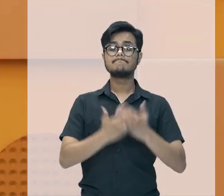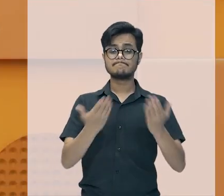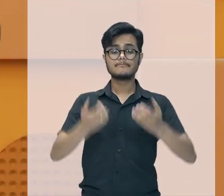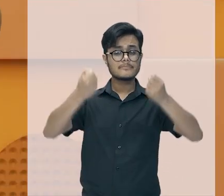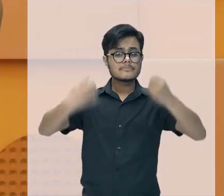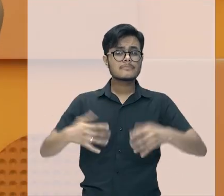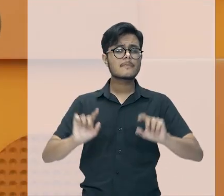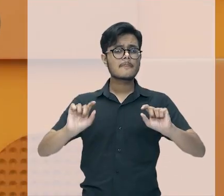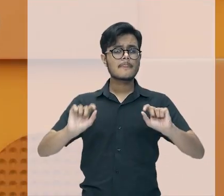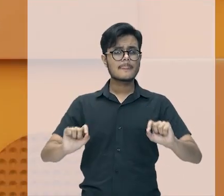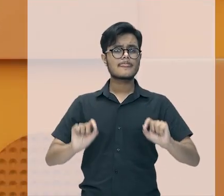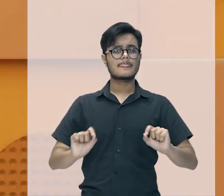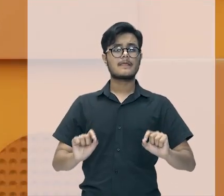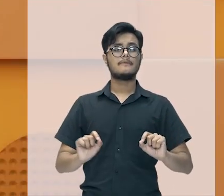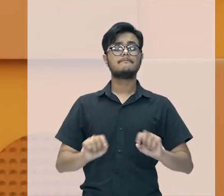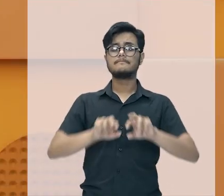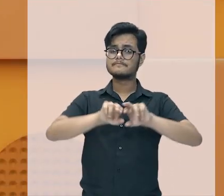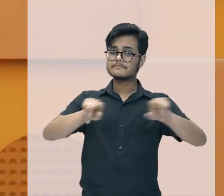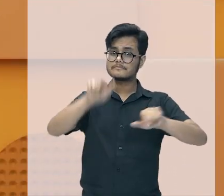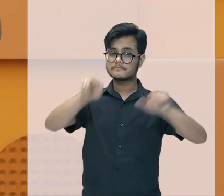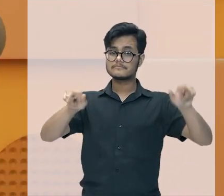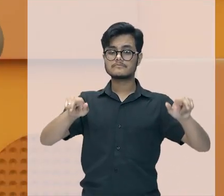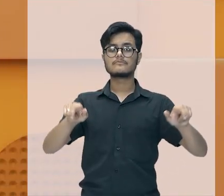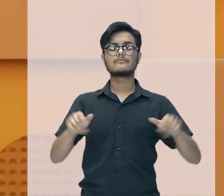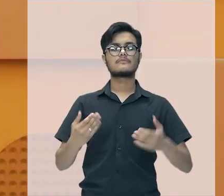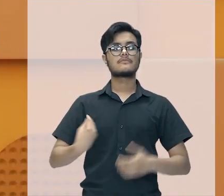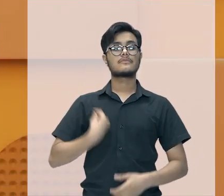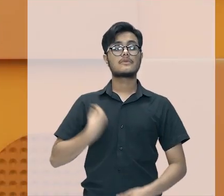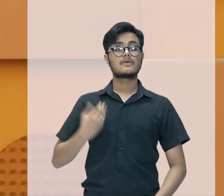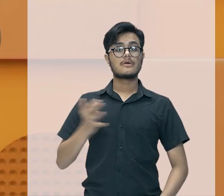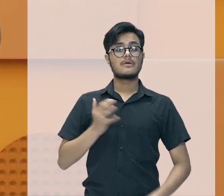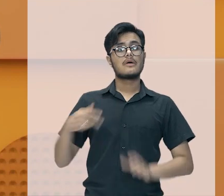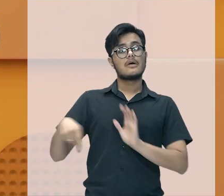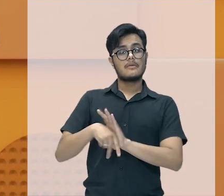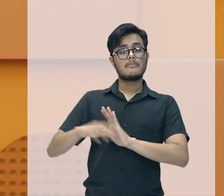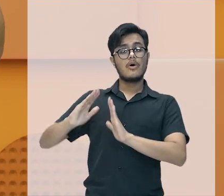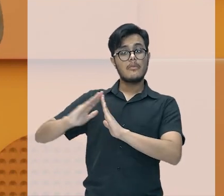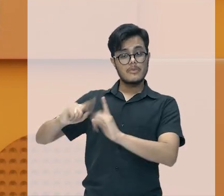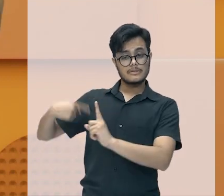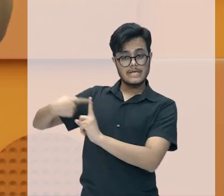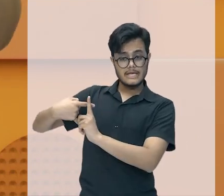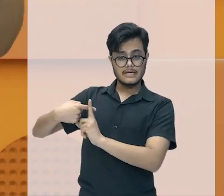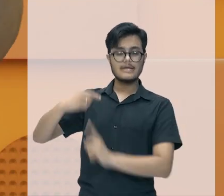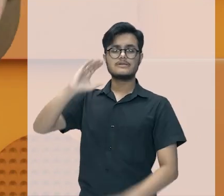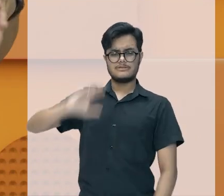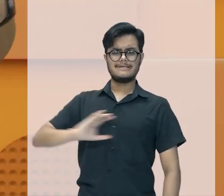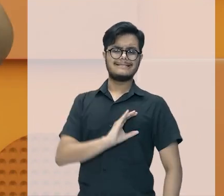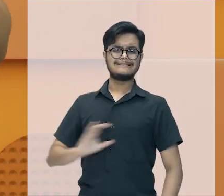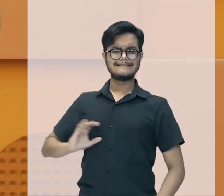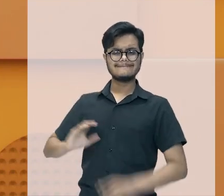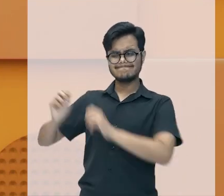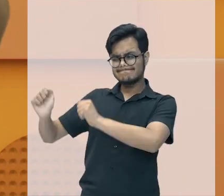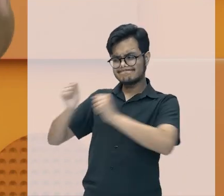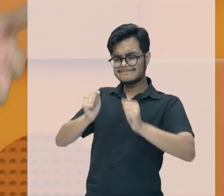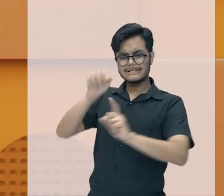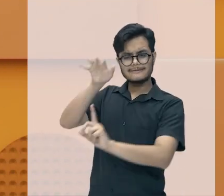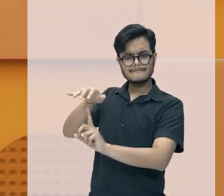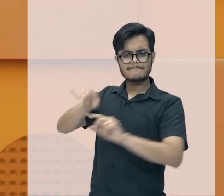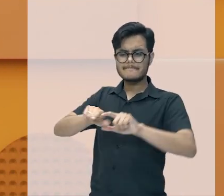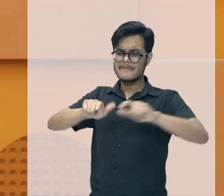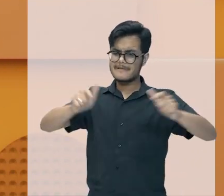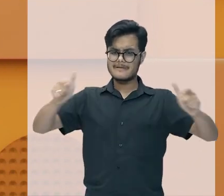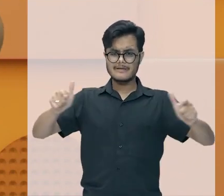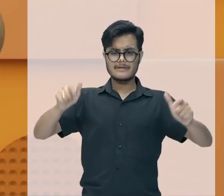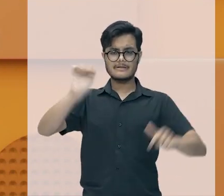gente fechar, muitos senhores feudais também eram membros pertencentes à igreja, porque a igreja ela tinha grandes terras, então,